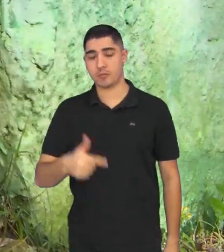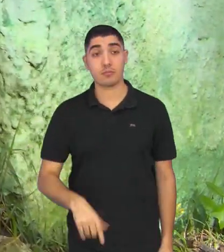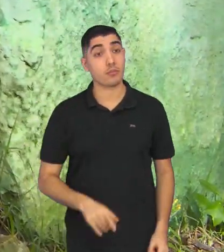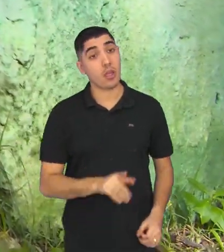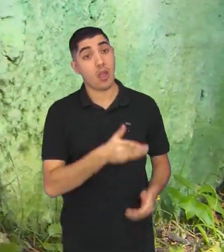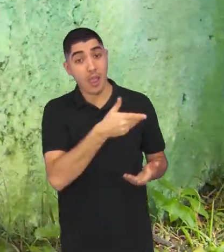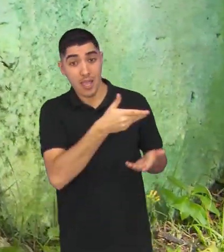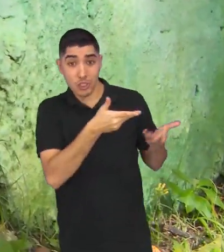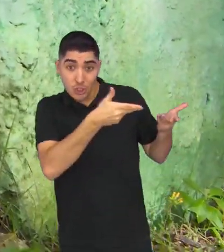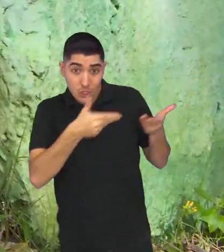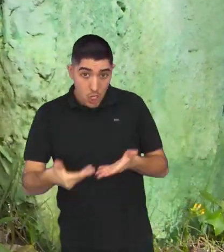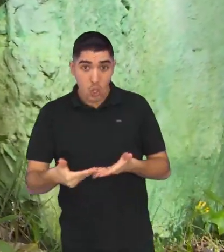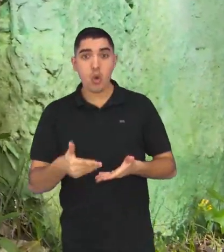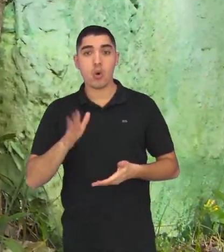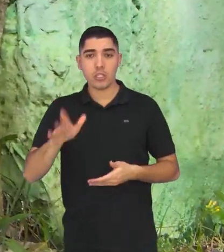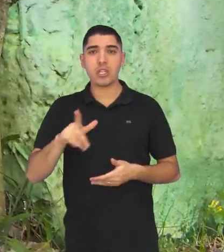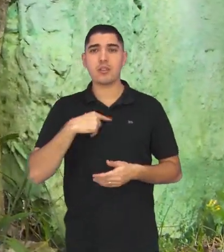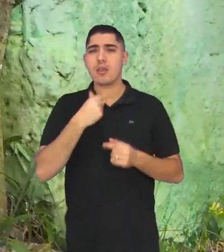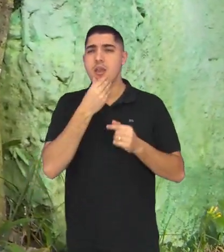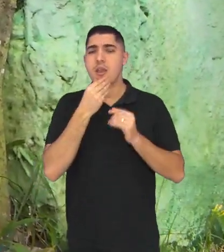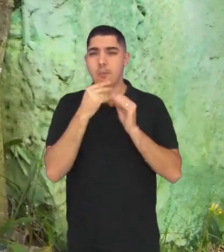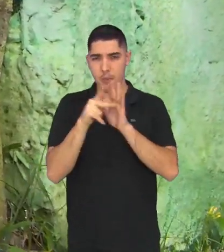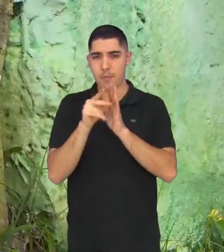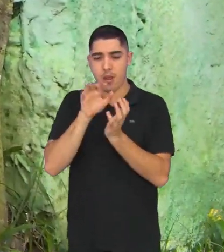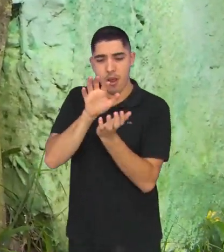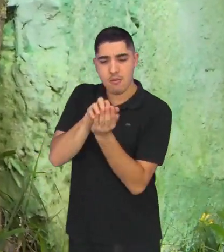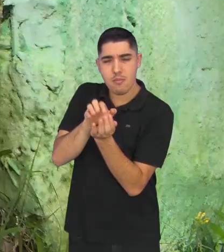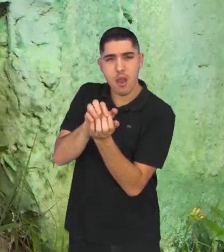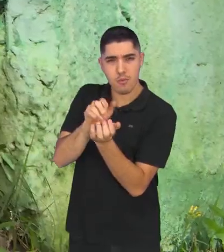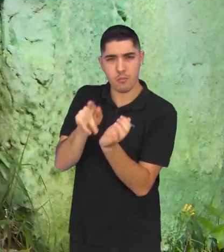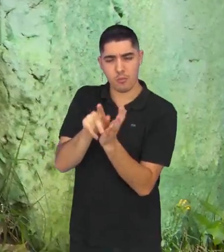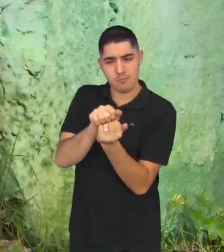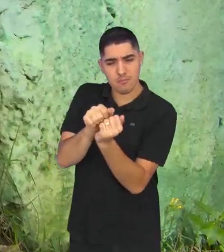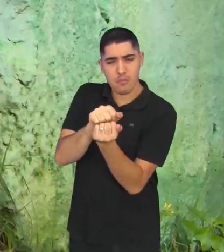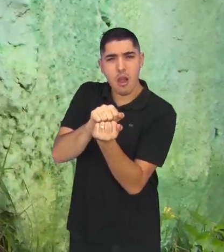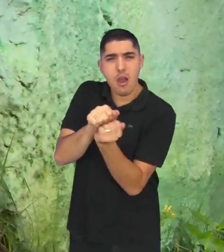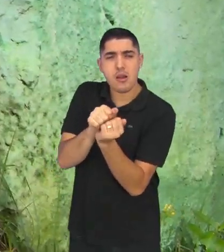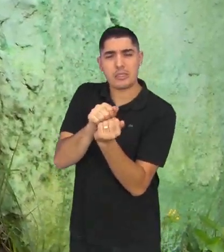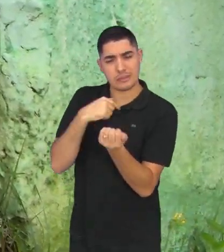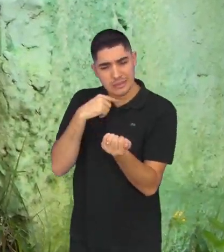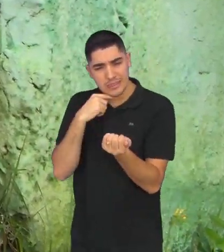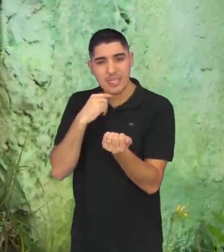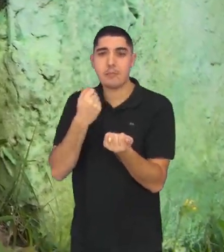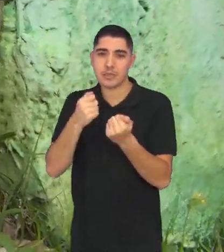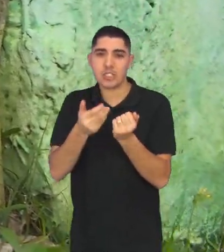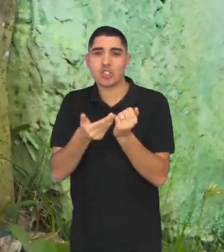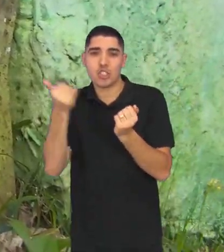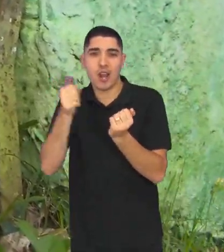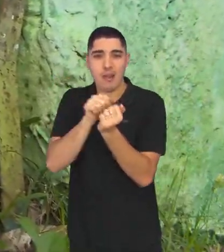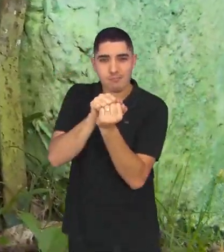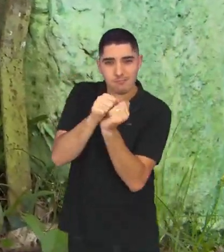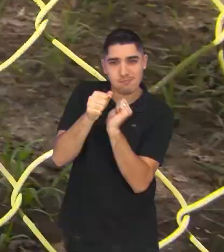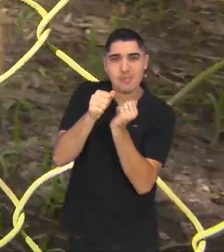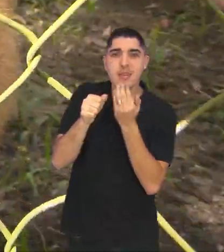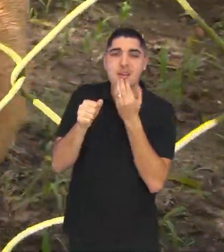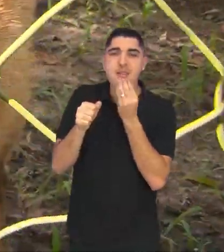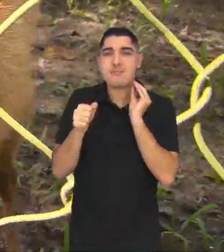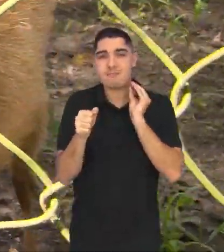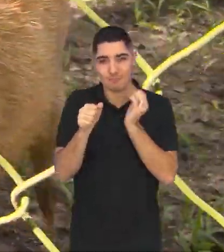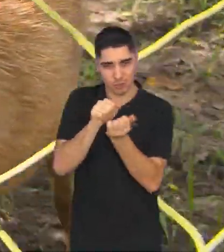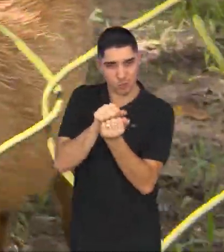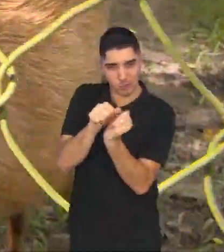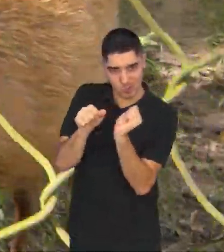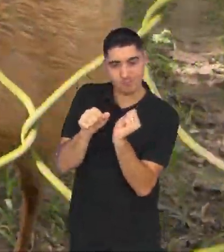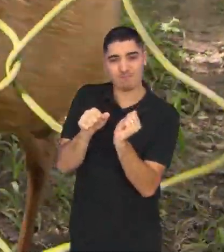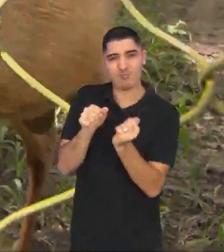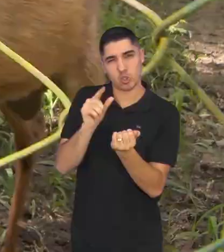já veio pra gente com uma alteração em mandíbula, e aí foi feita a remoção, né, de um pedaço. E aí, assim,